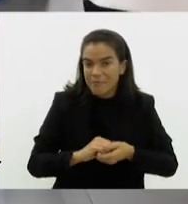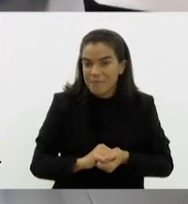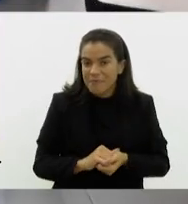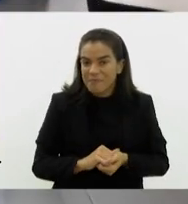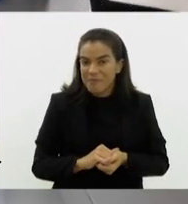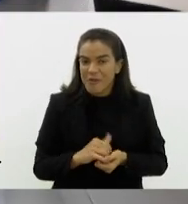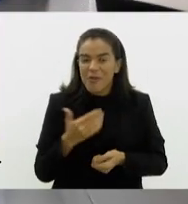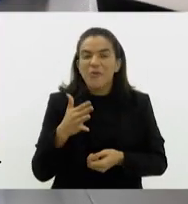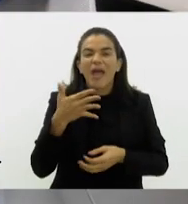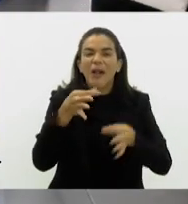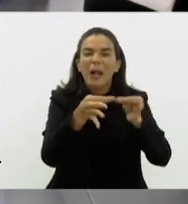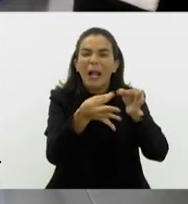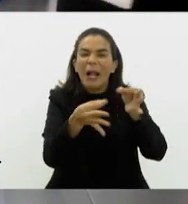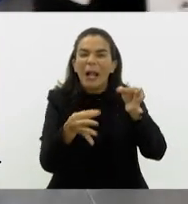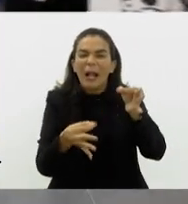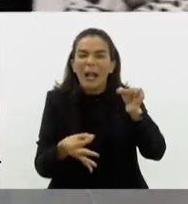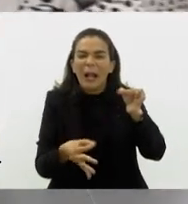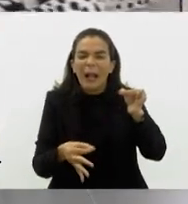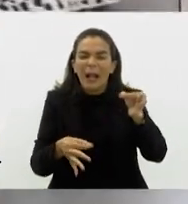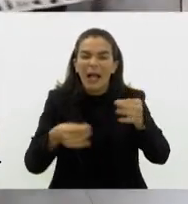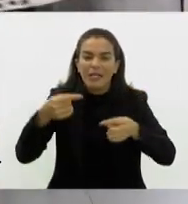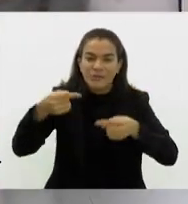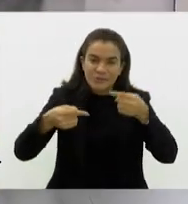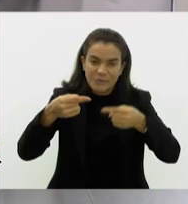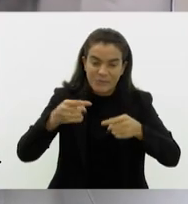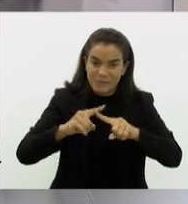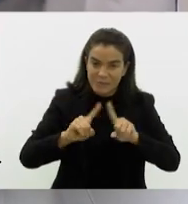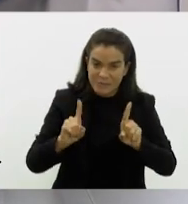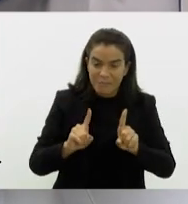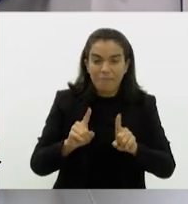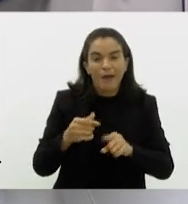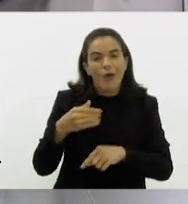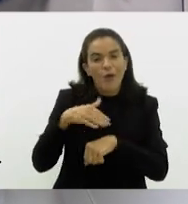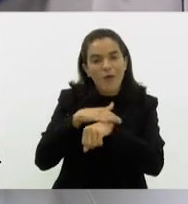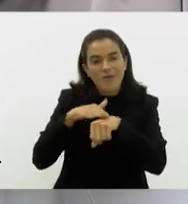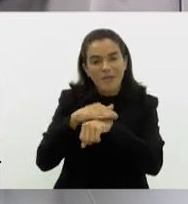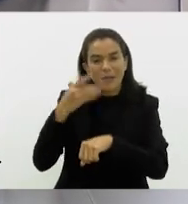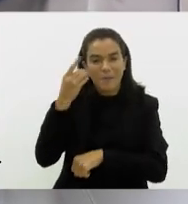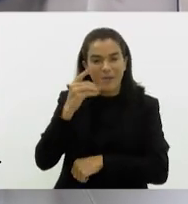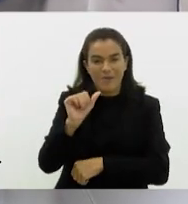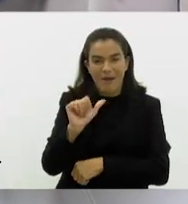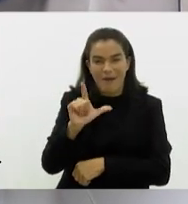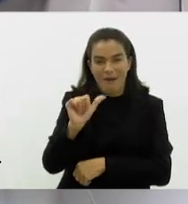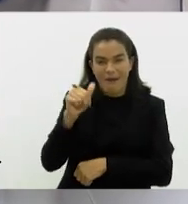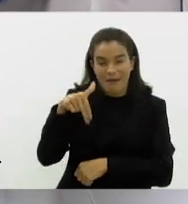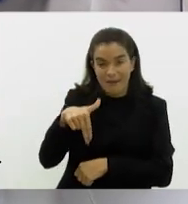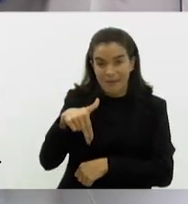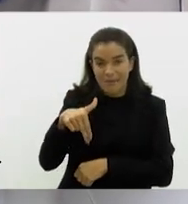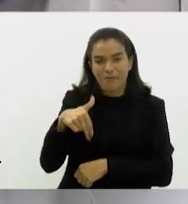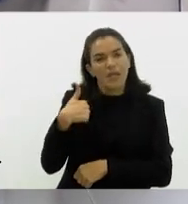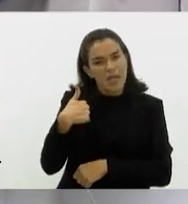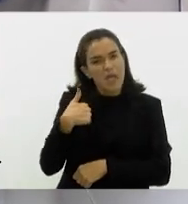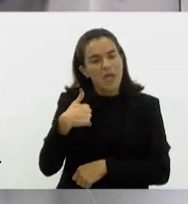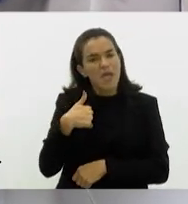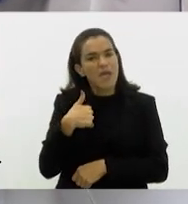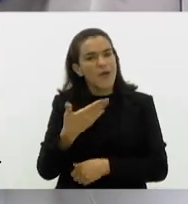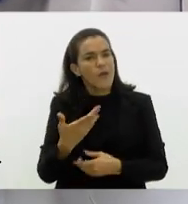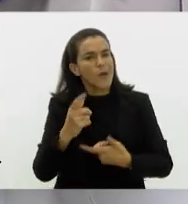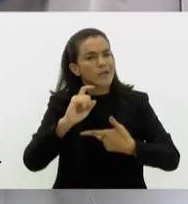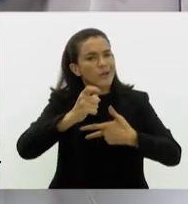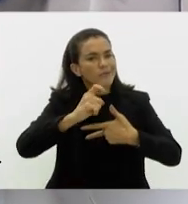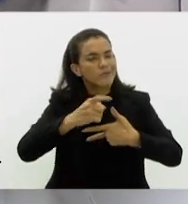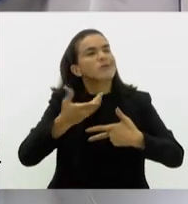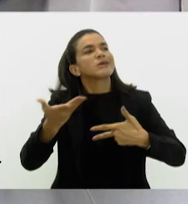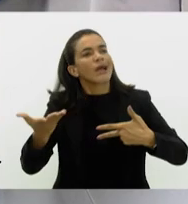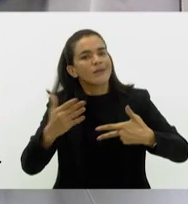querer alongar a discussão, mas eu até conversei com o deputado Alan essa semana, que cobrava do Poder Executivo o